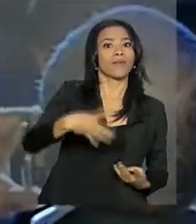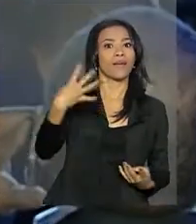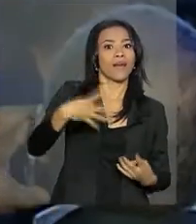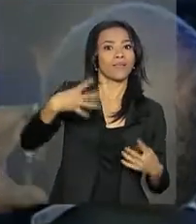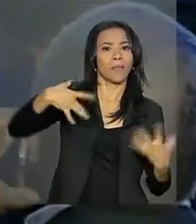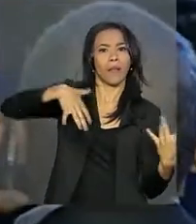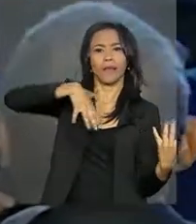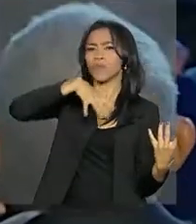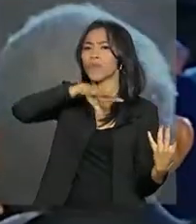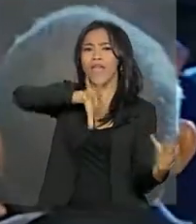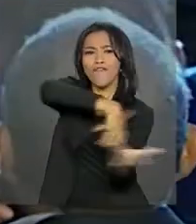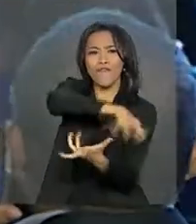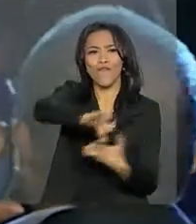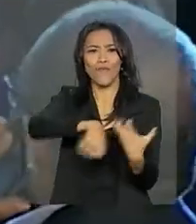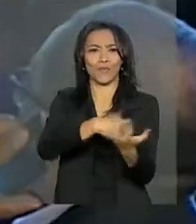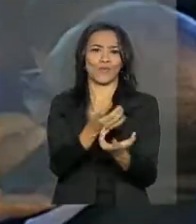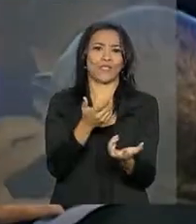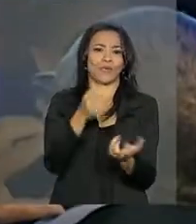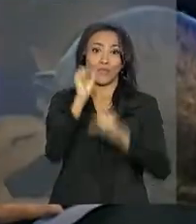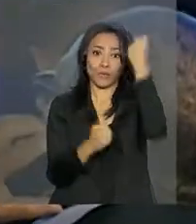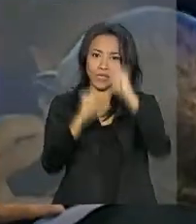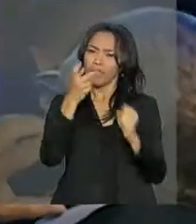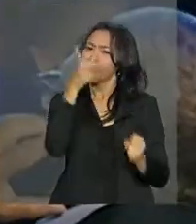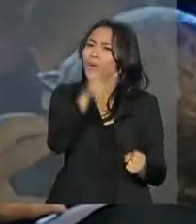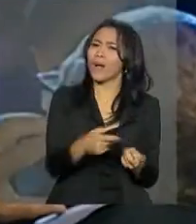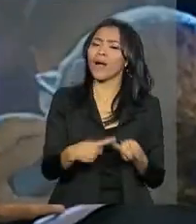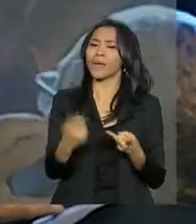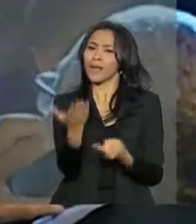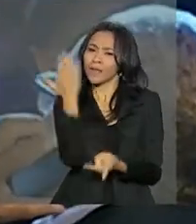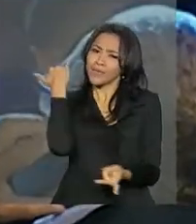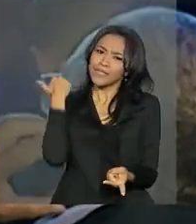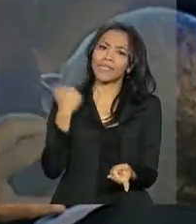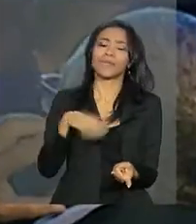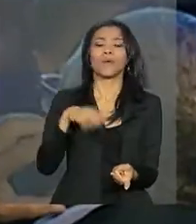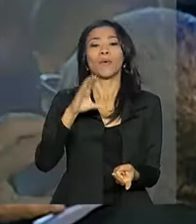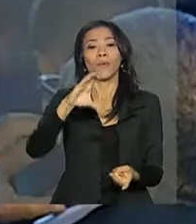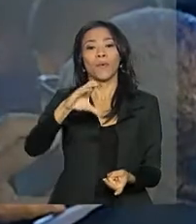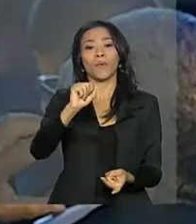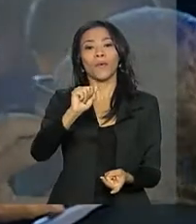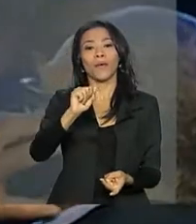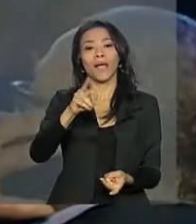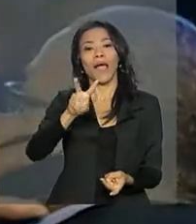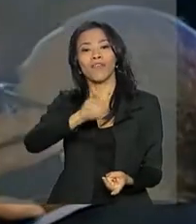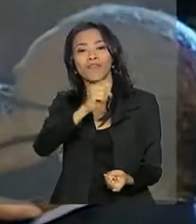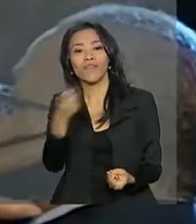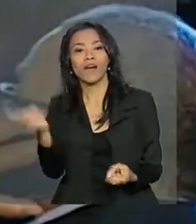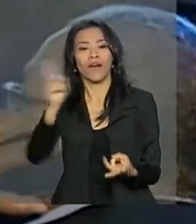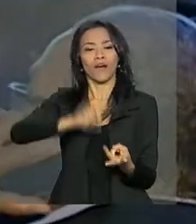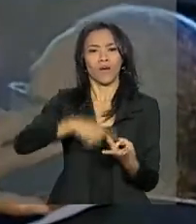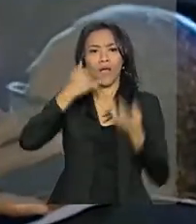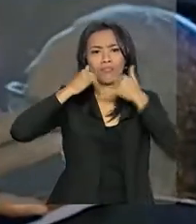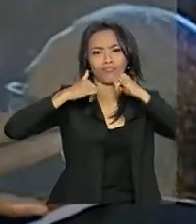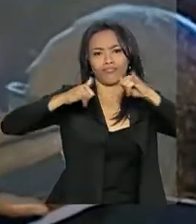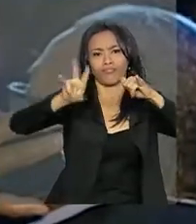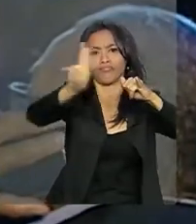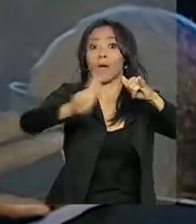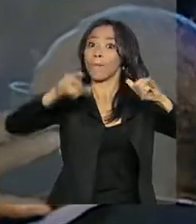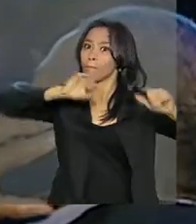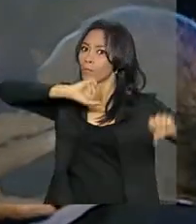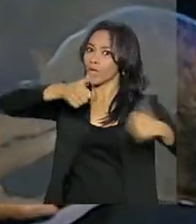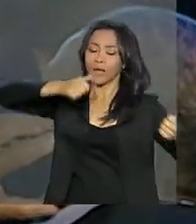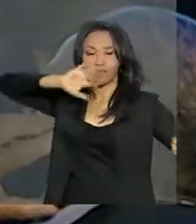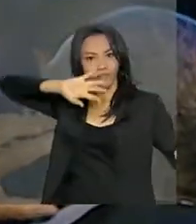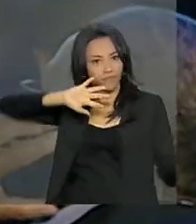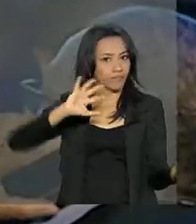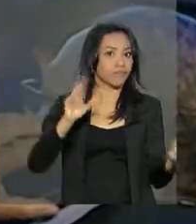industrial que seria isso assim como o carvão ea energia elétrica mudaram a forma de produzir no decorrer dos anos a a internet